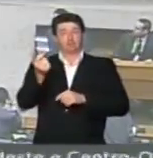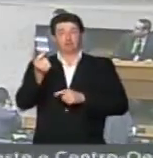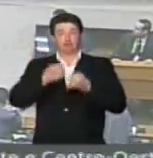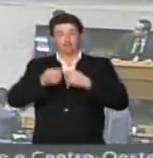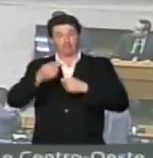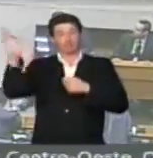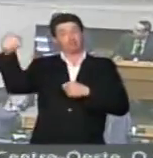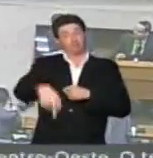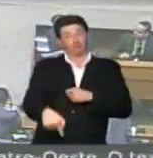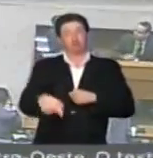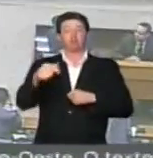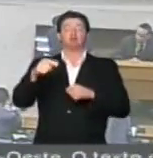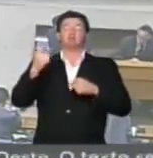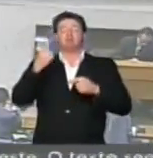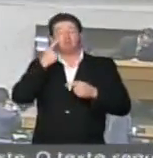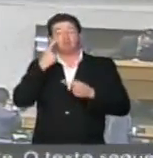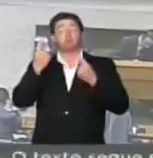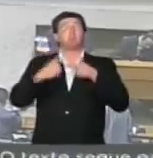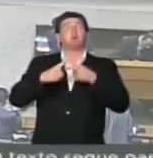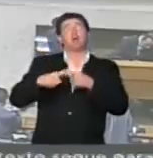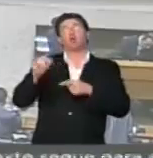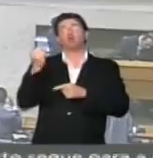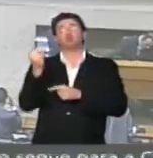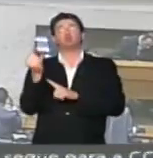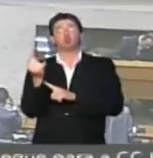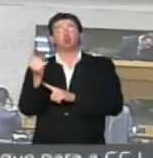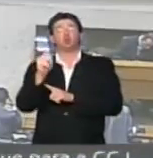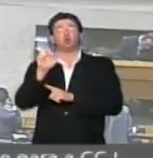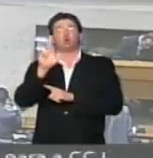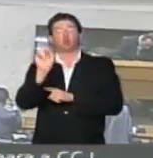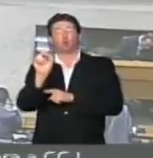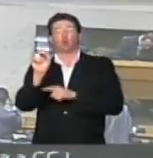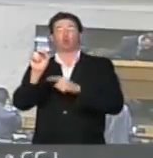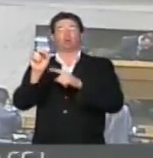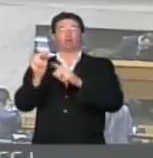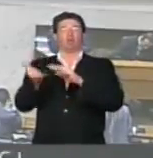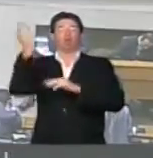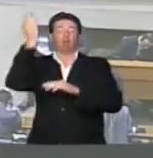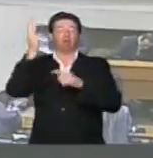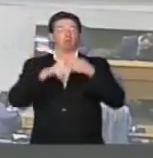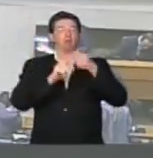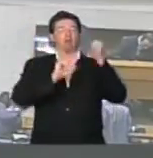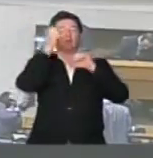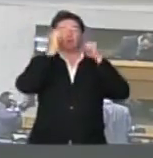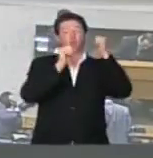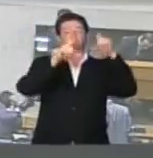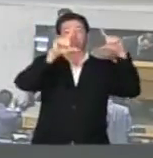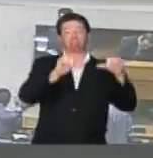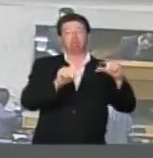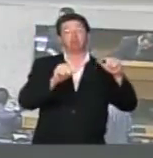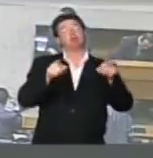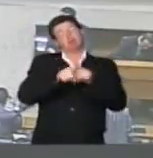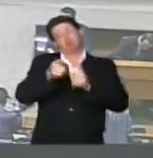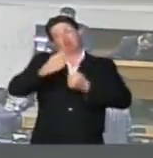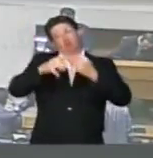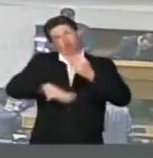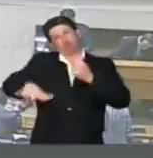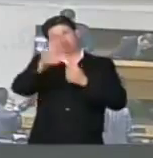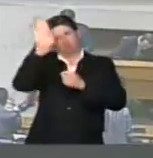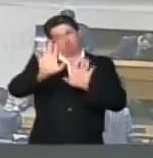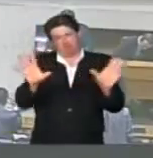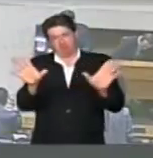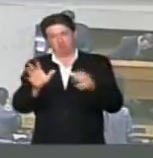Ele fala, entre outras coisas, sobre a elevação da taxa de juros, retração da produção industrial e temas da economia brasileira, claro.